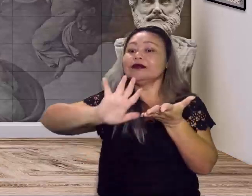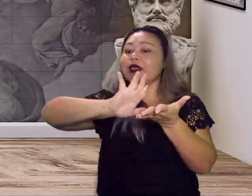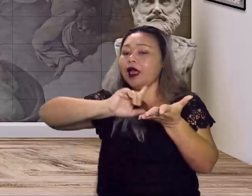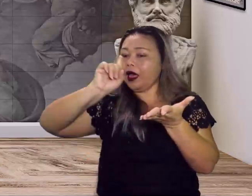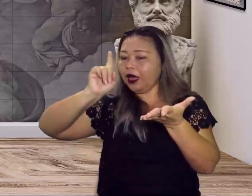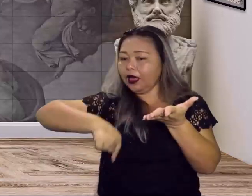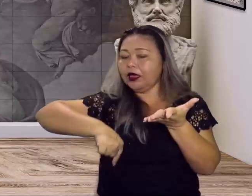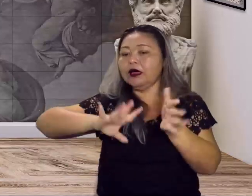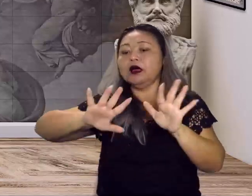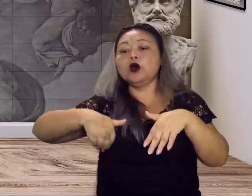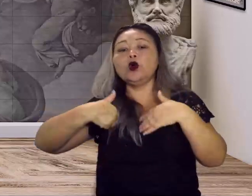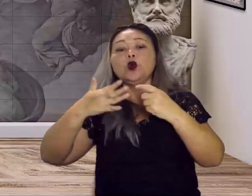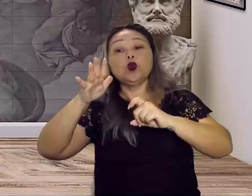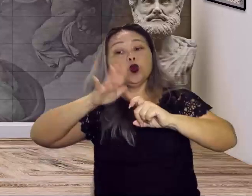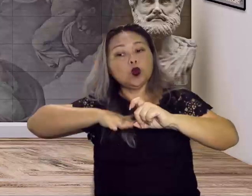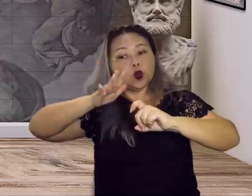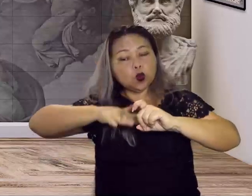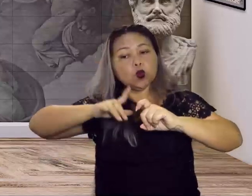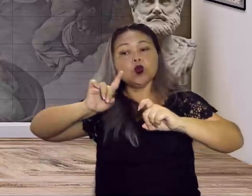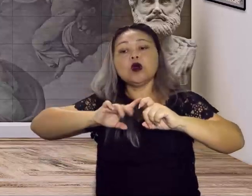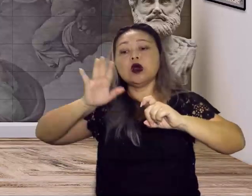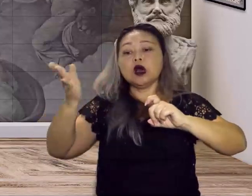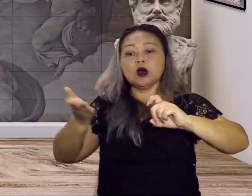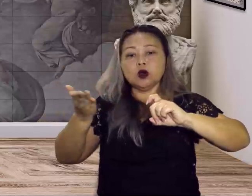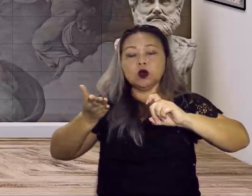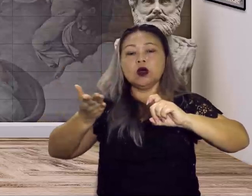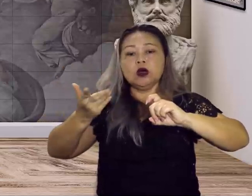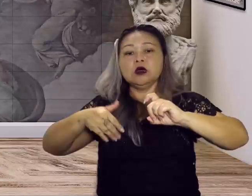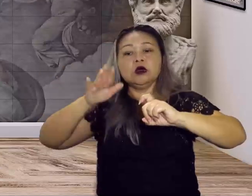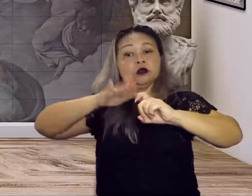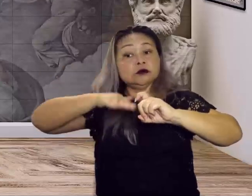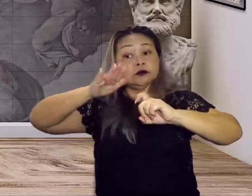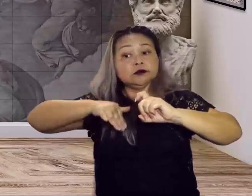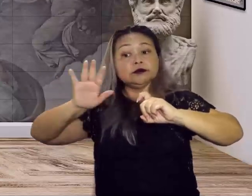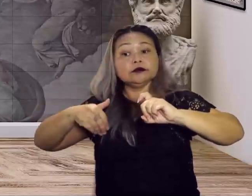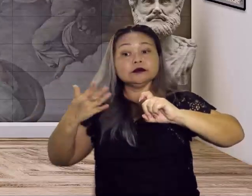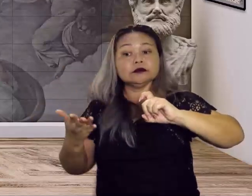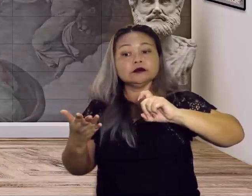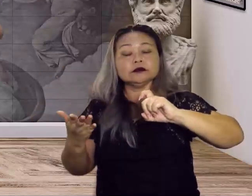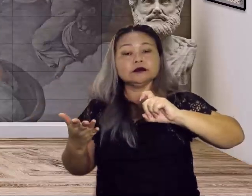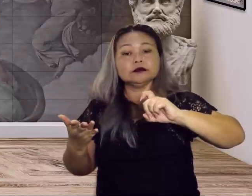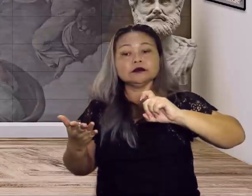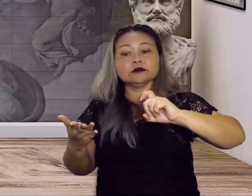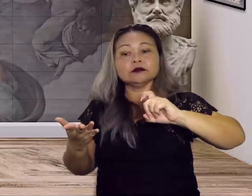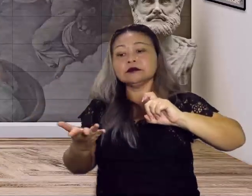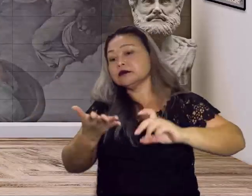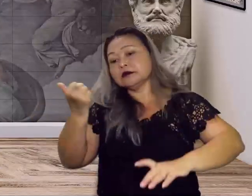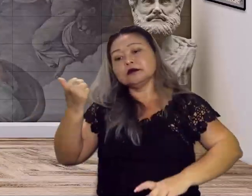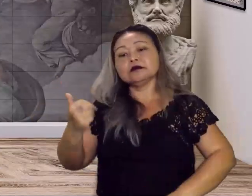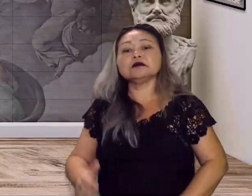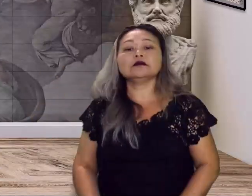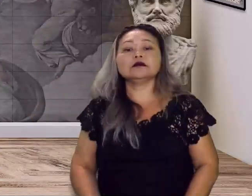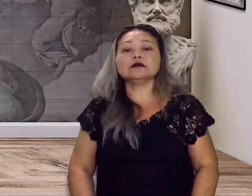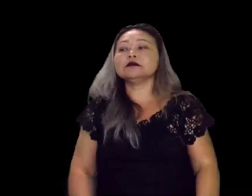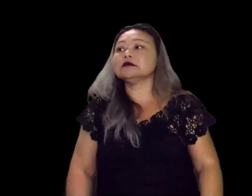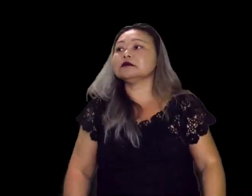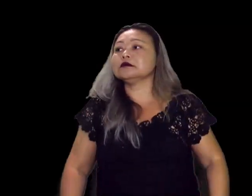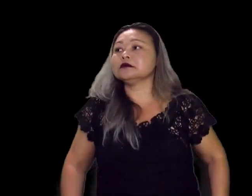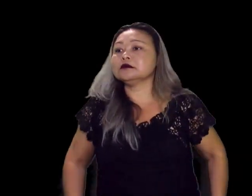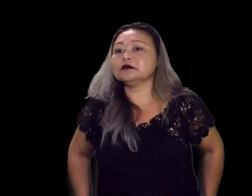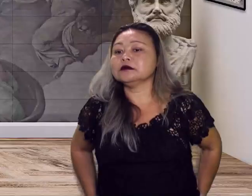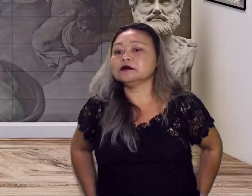muito. E os mitos atuais têm uma estrutura, a mitologia, olha aqui. Vamos lá, continuando.